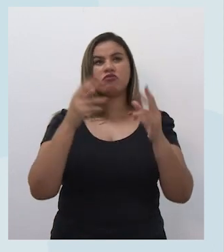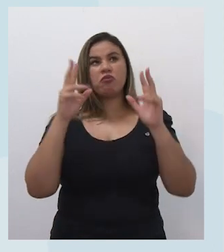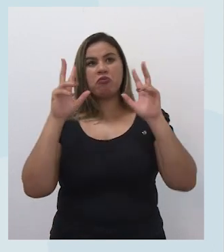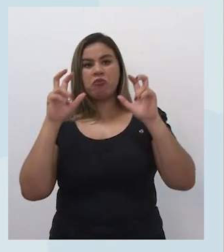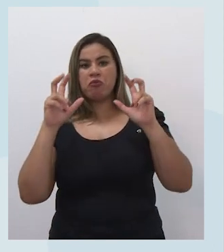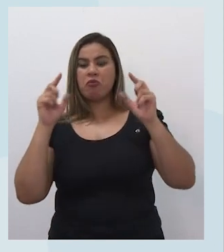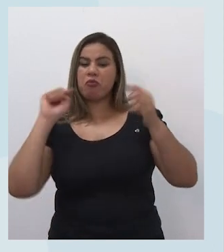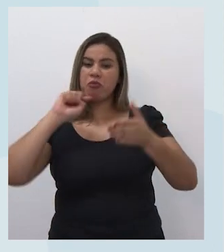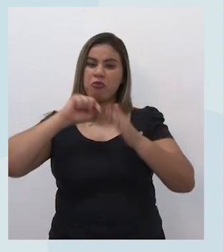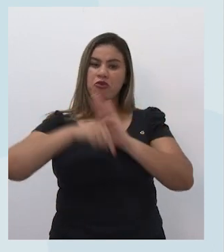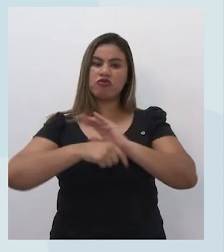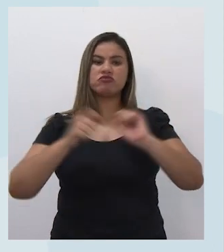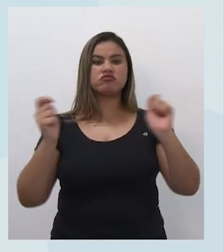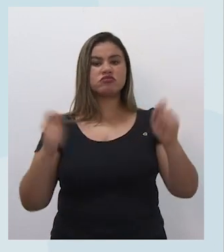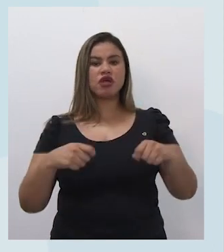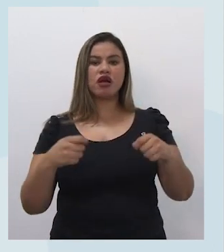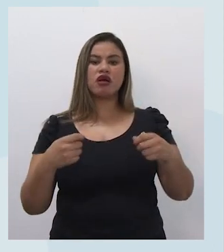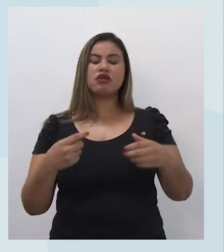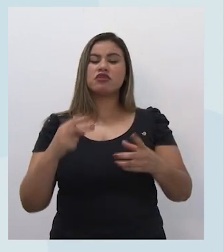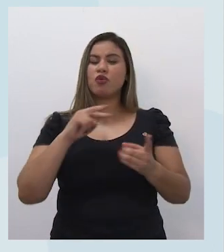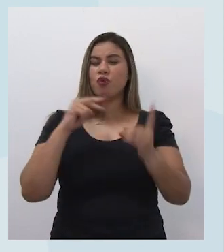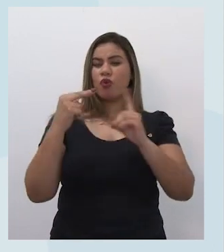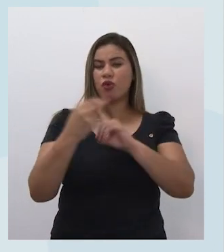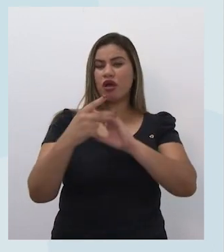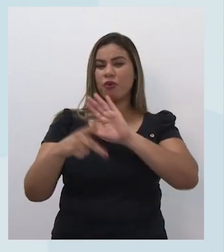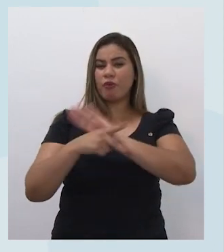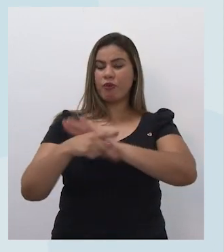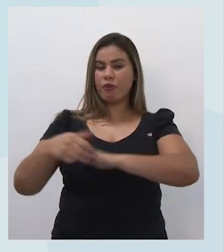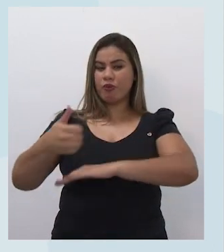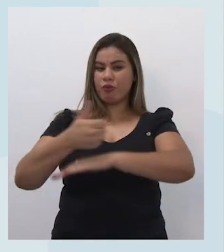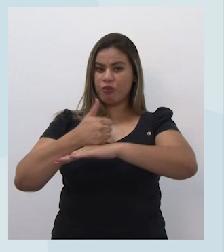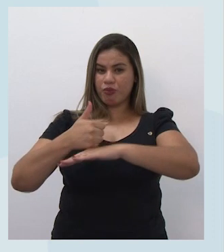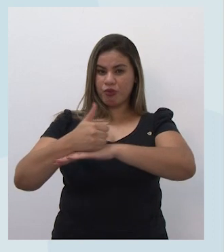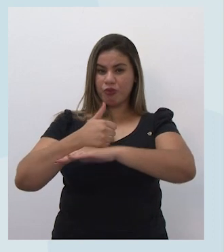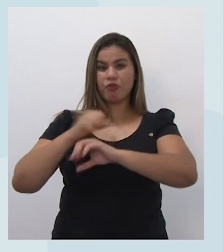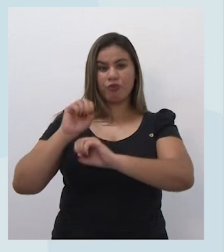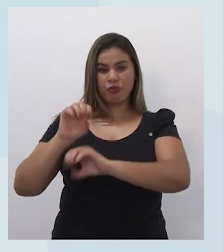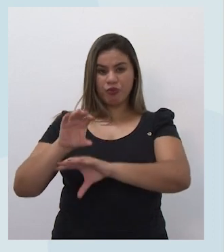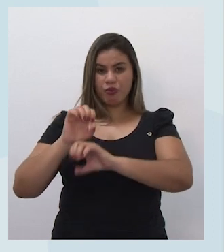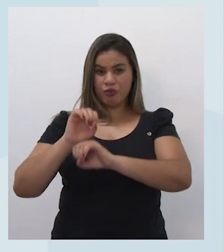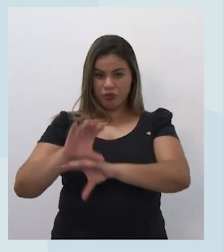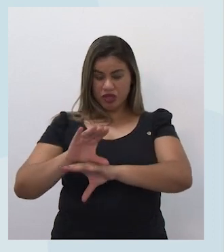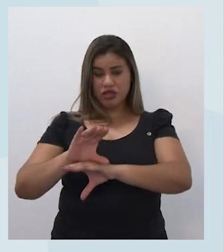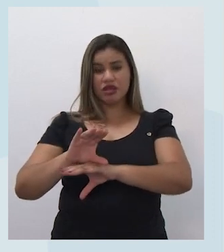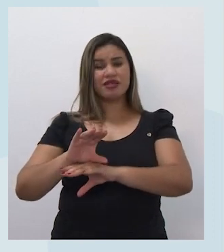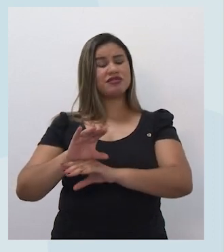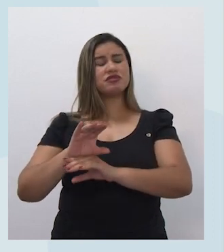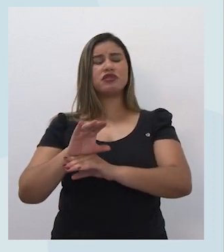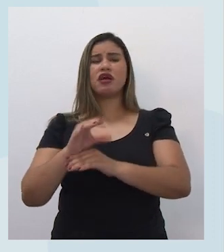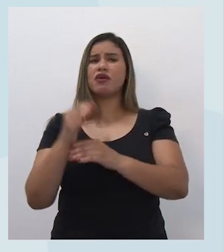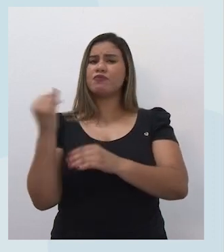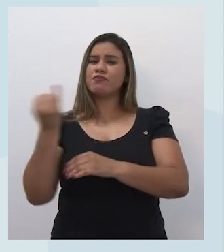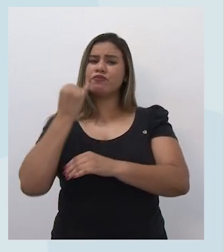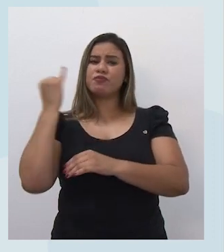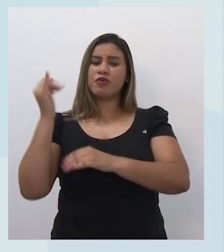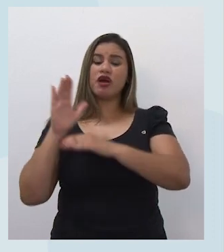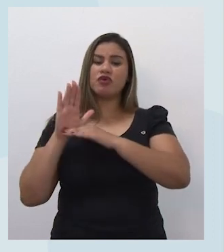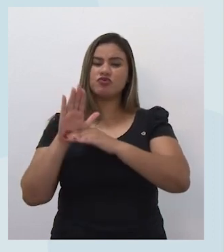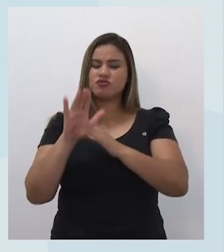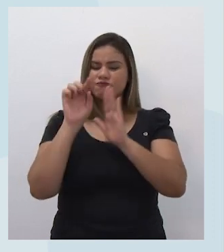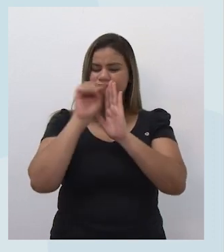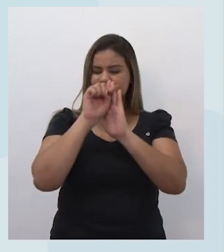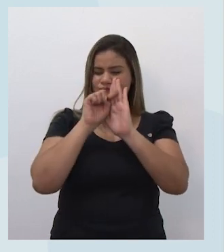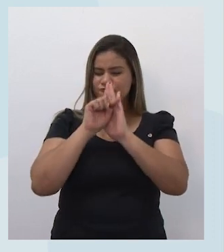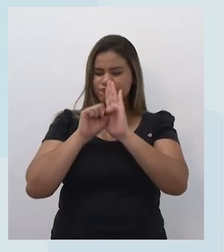esse olhar profissional do docente é super importante para que aconteça uma depuração aí, né,